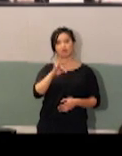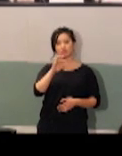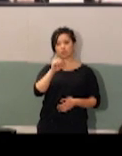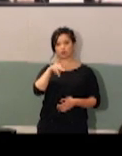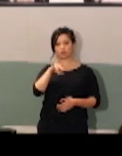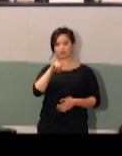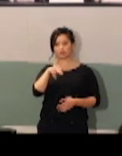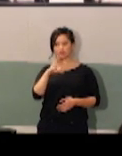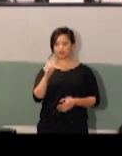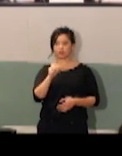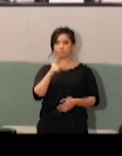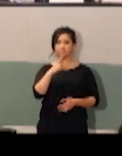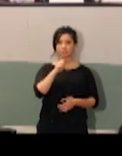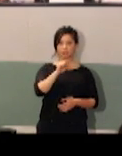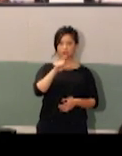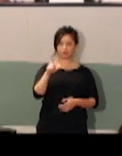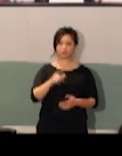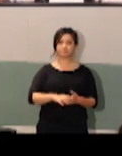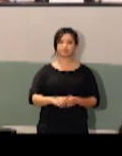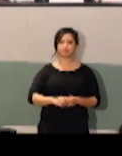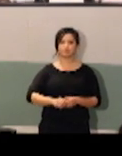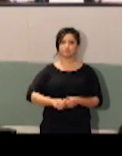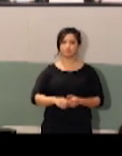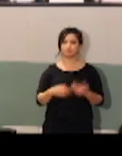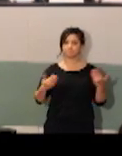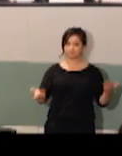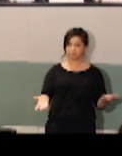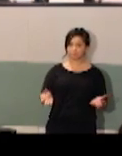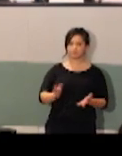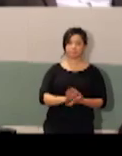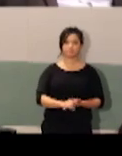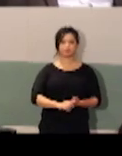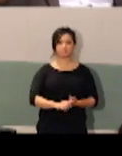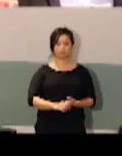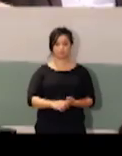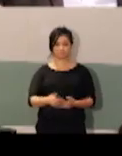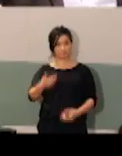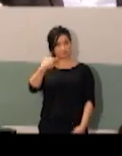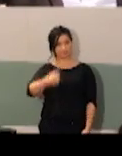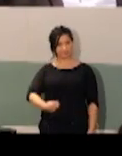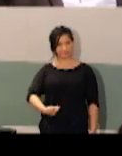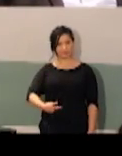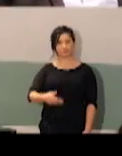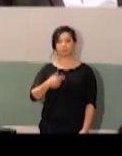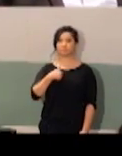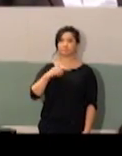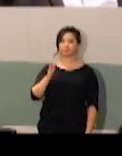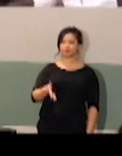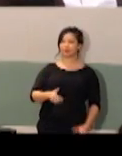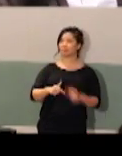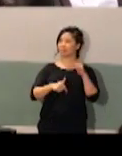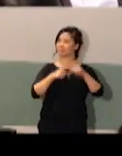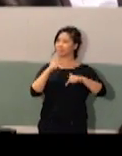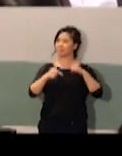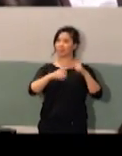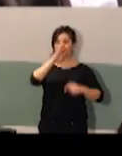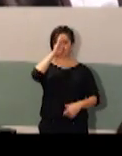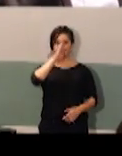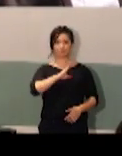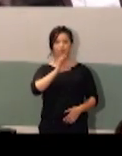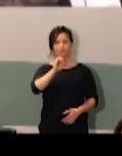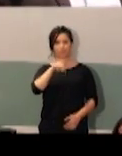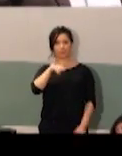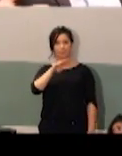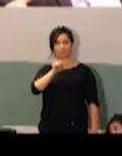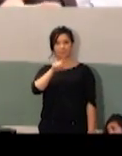PSOL. Olha, como comandante em chefe da Polícia Militar,